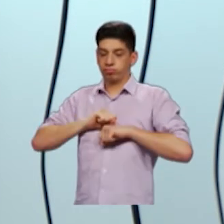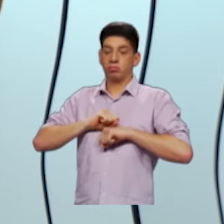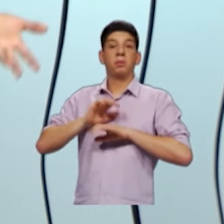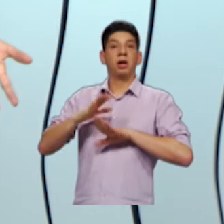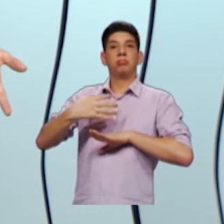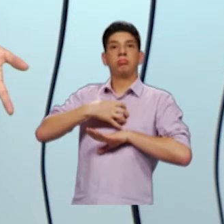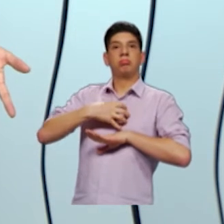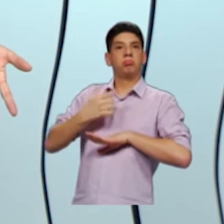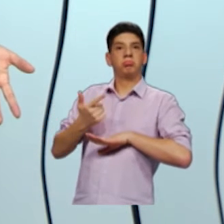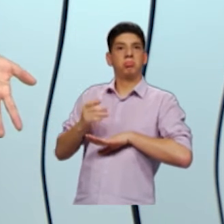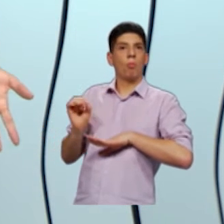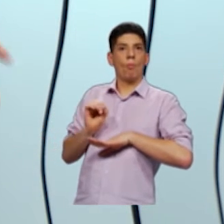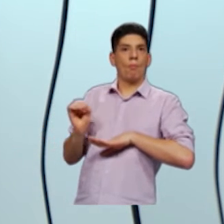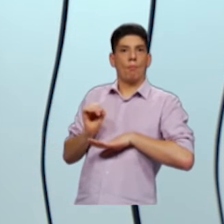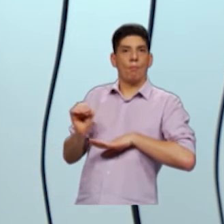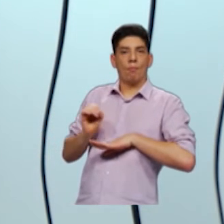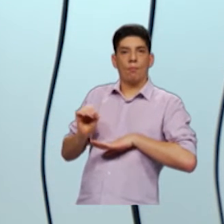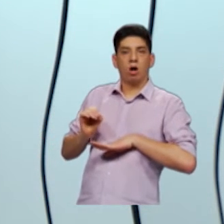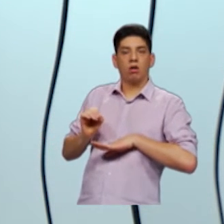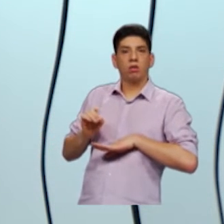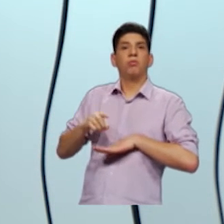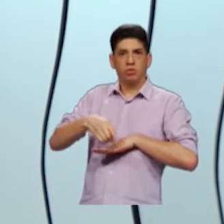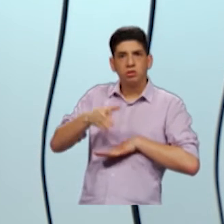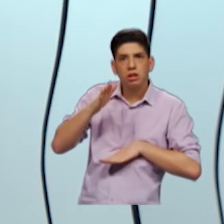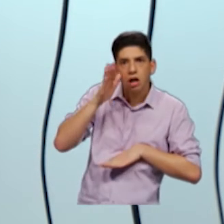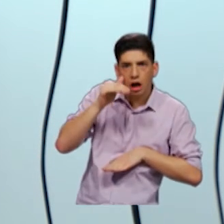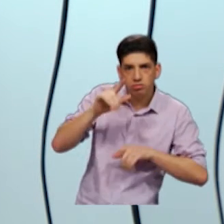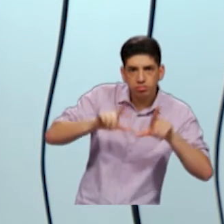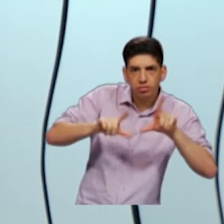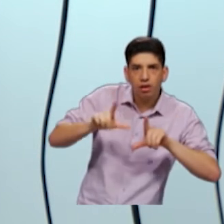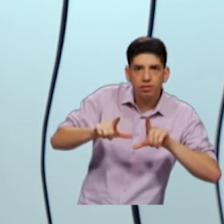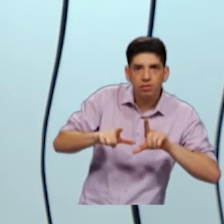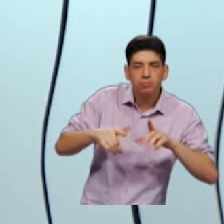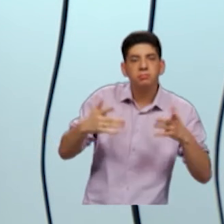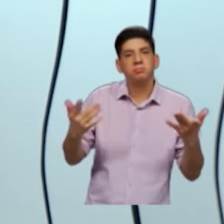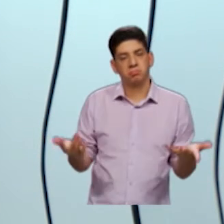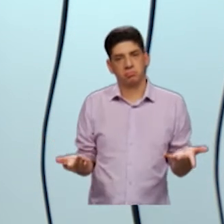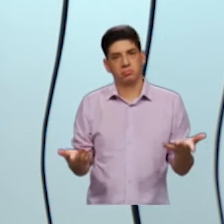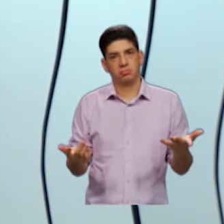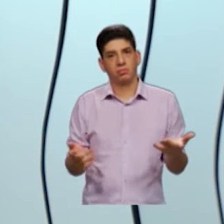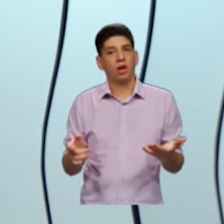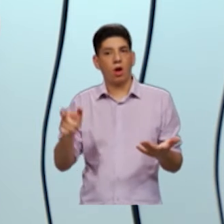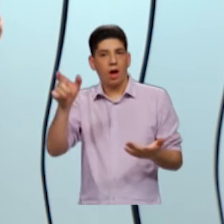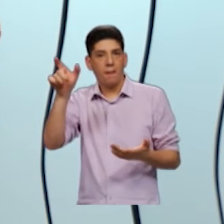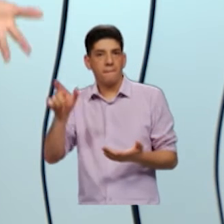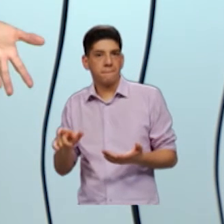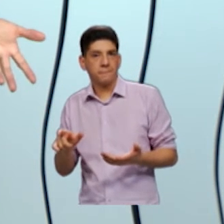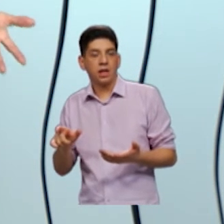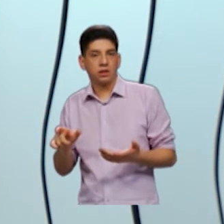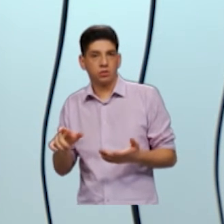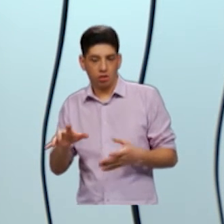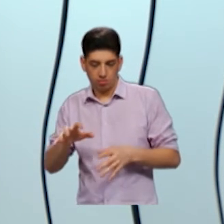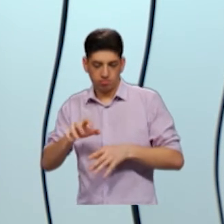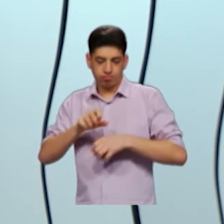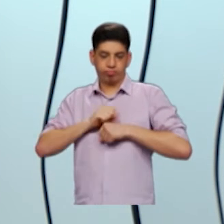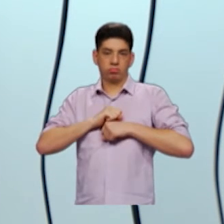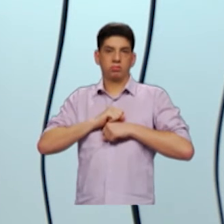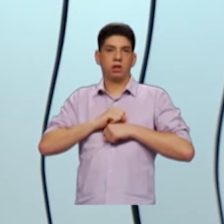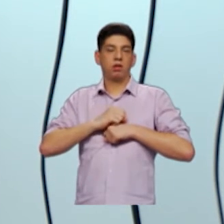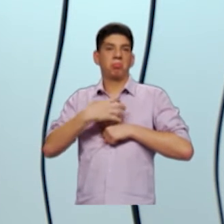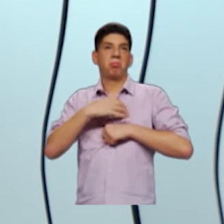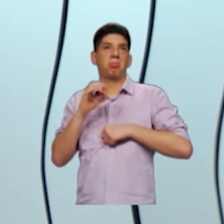está vendo todo dia isso na televisão e isso não significa que a pessoa não possa ser portadora, que ela não